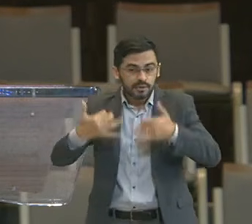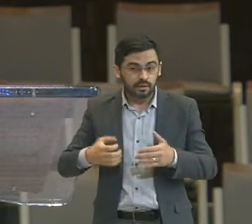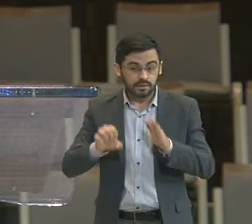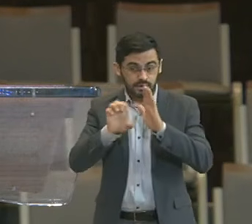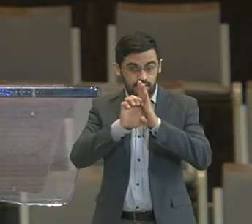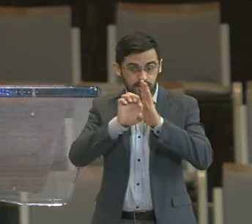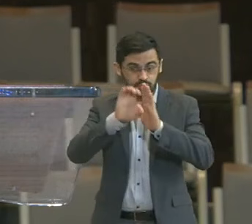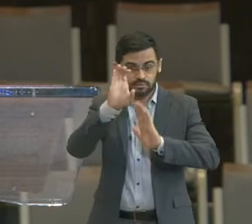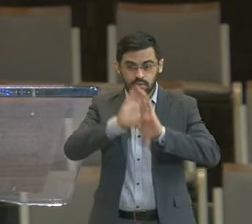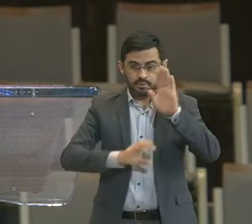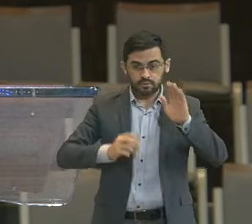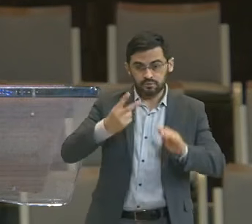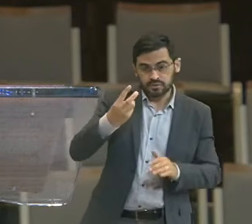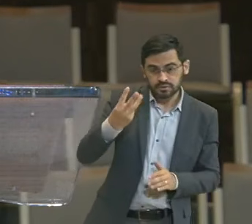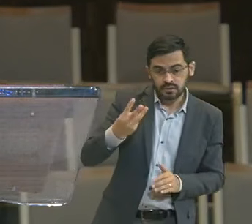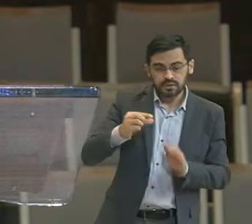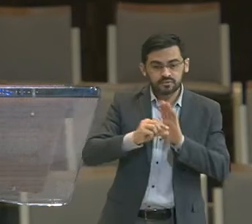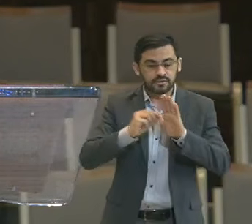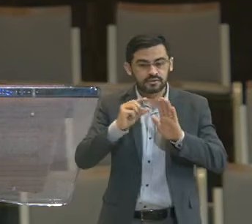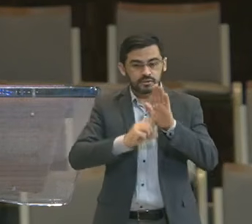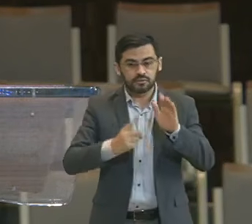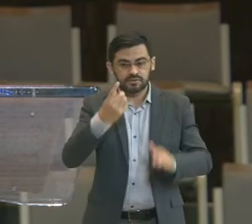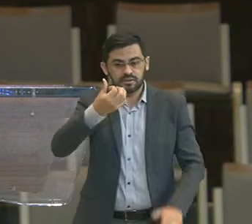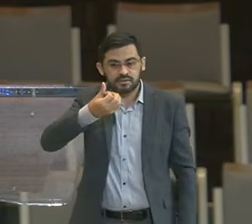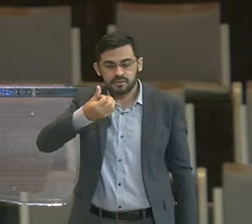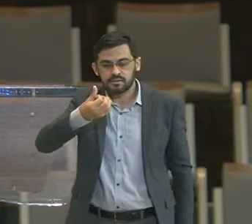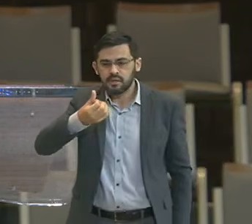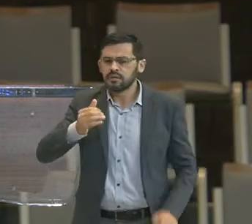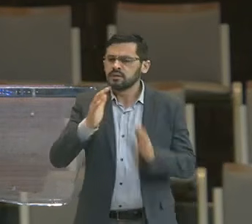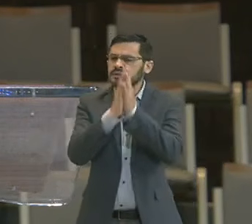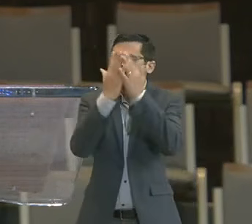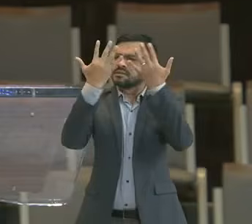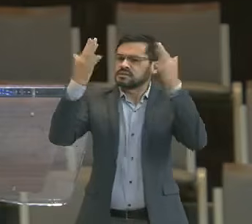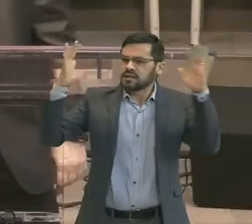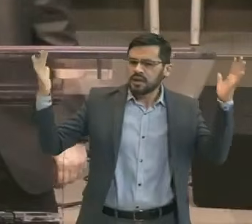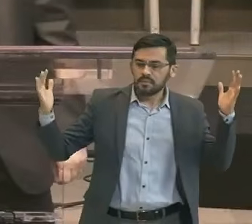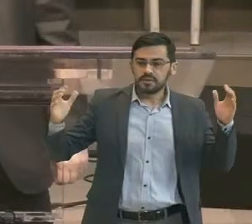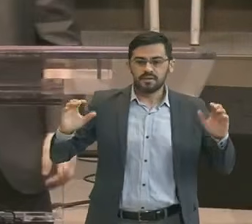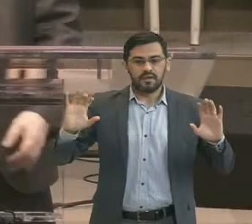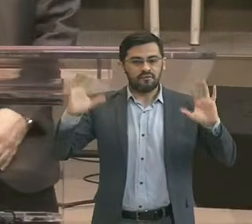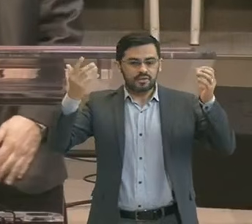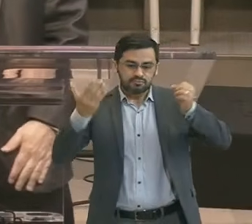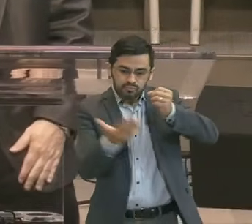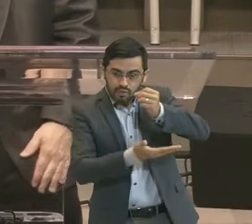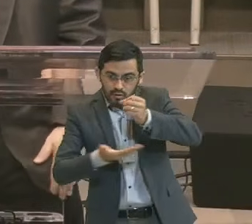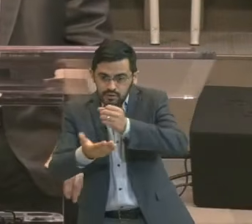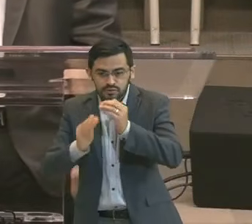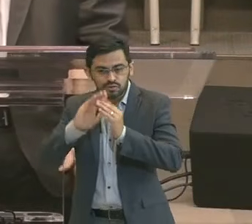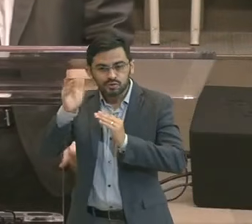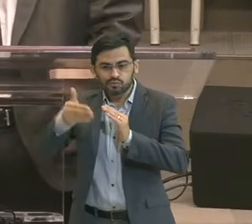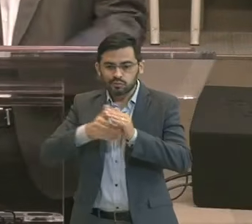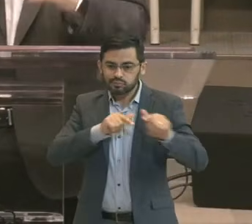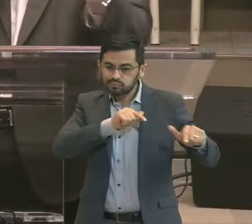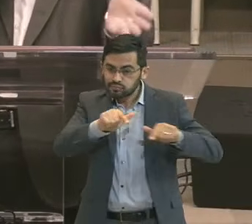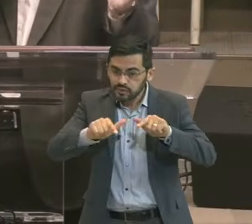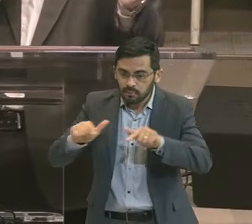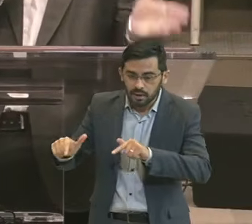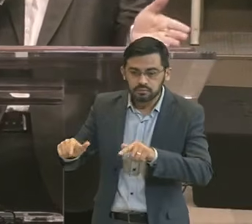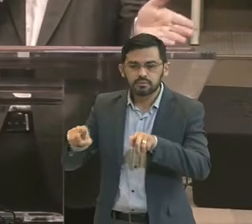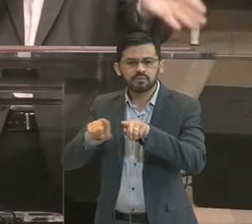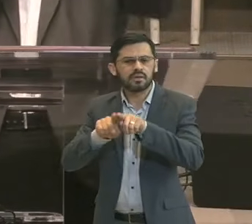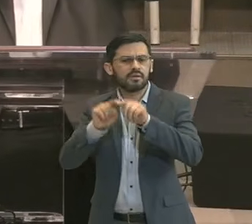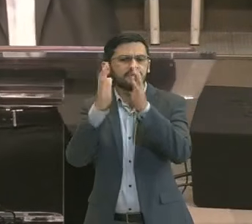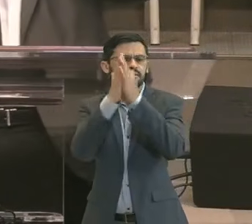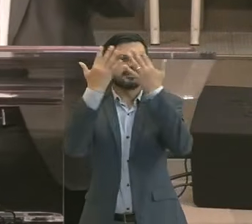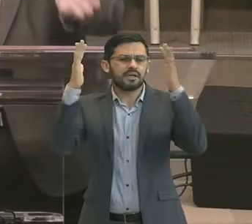Êxodo 23:16, celebrem a festa da colheita dos primeiros frutos do seu trabalho de semeadura, e celebrem